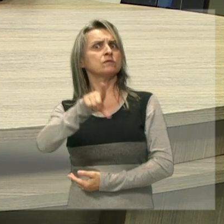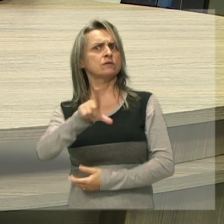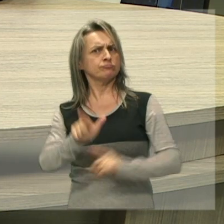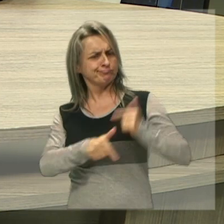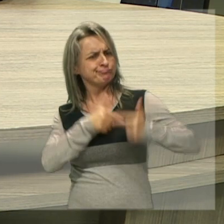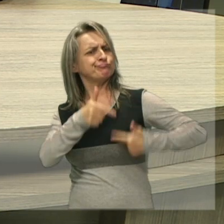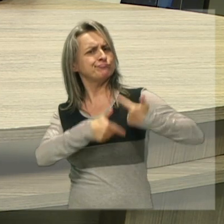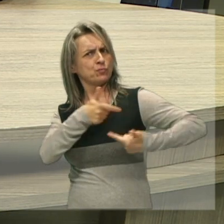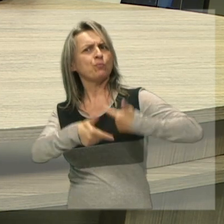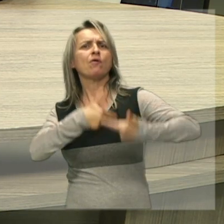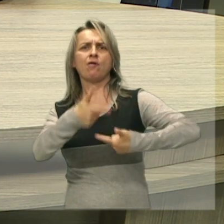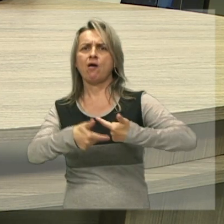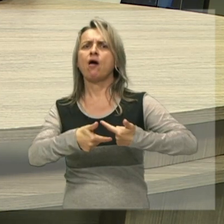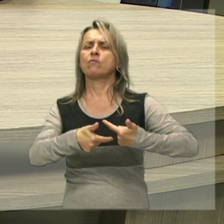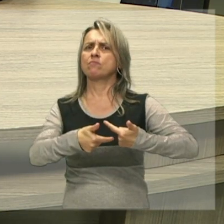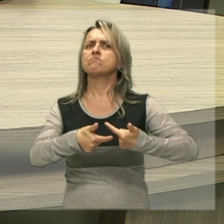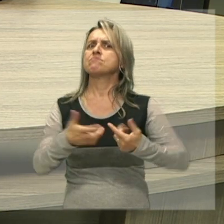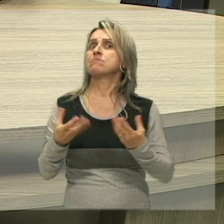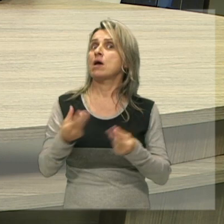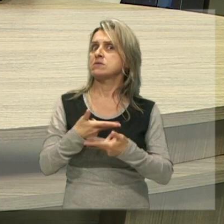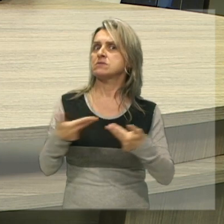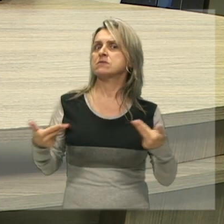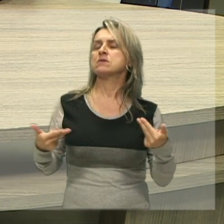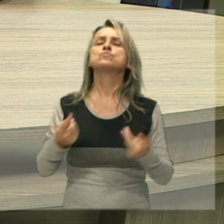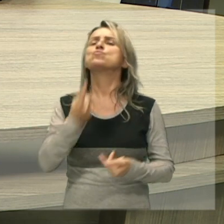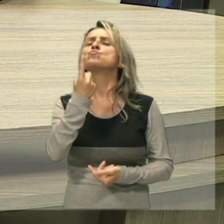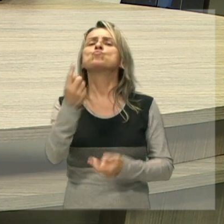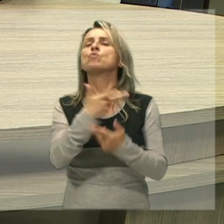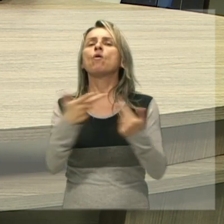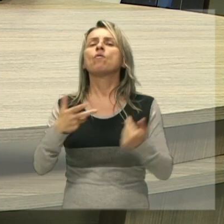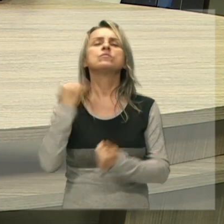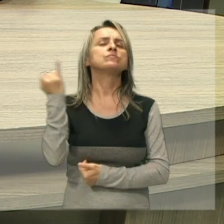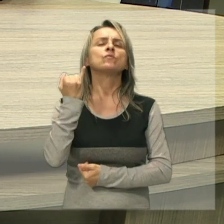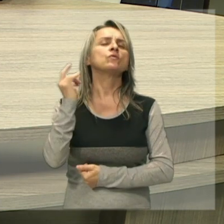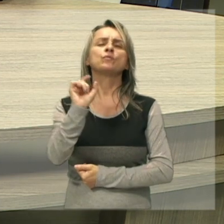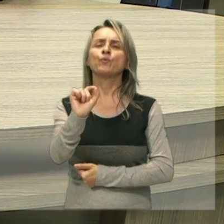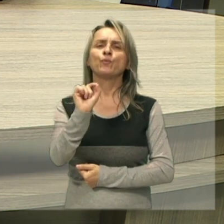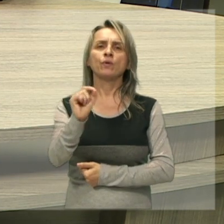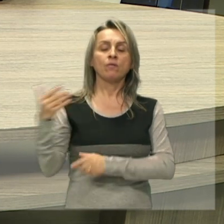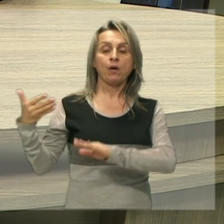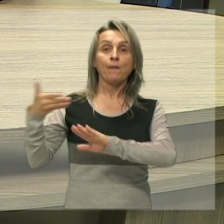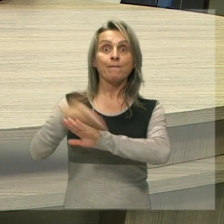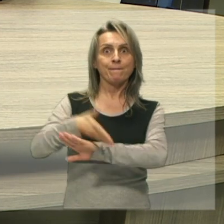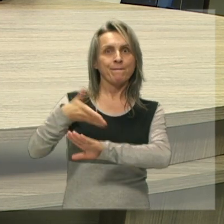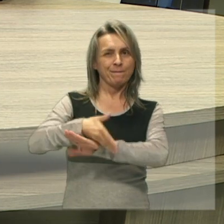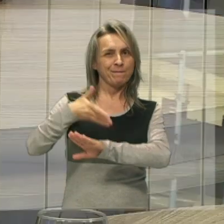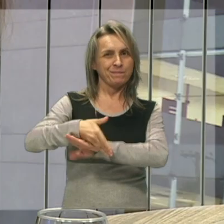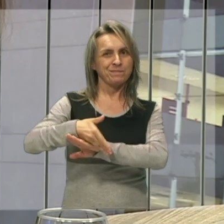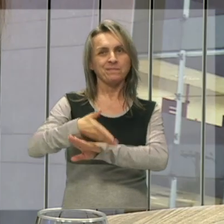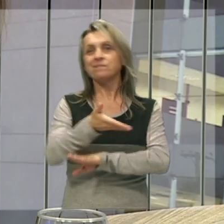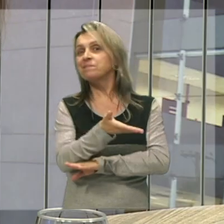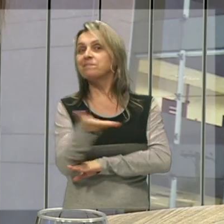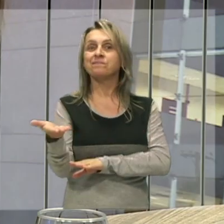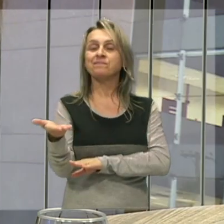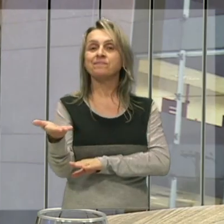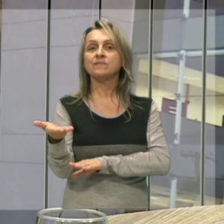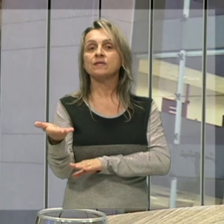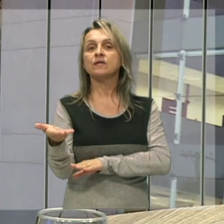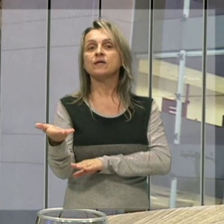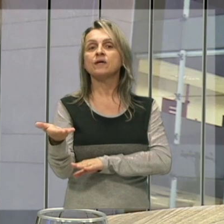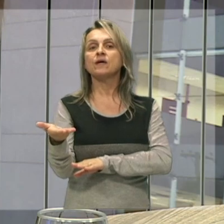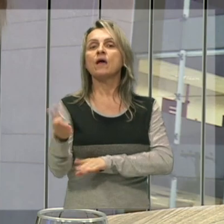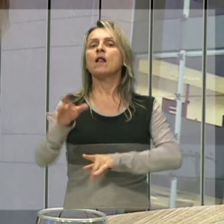coisas, e um dos fatos marcantes foi a participação de vocês junto, até